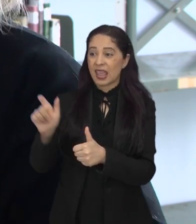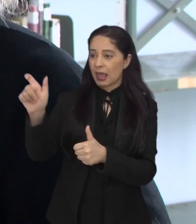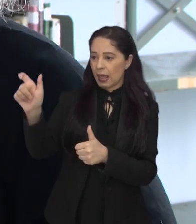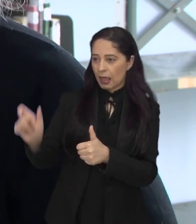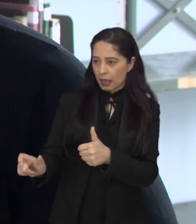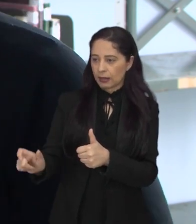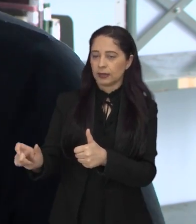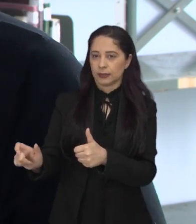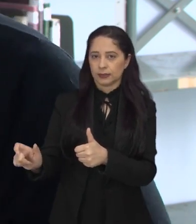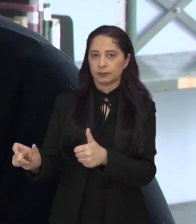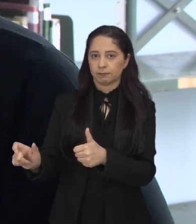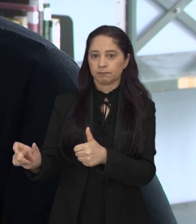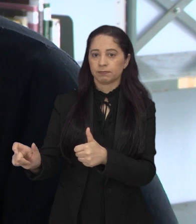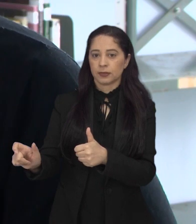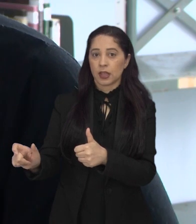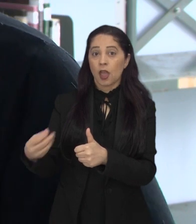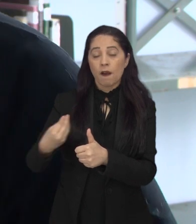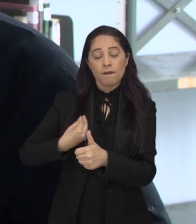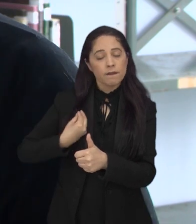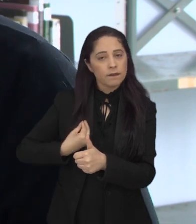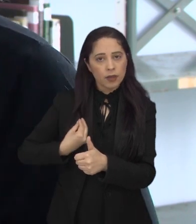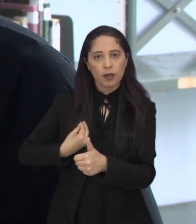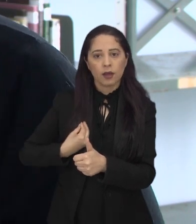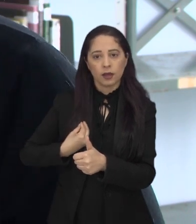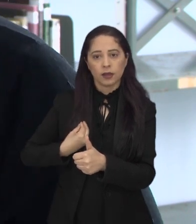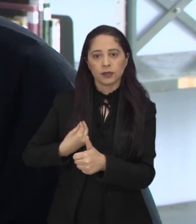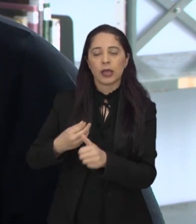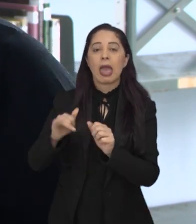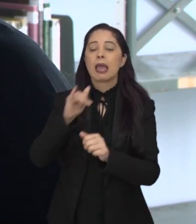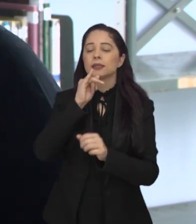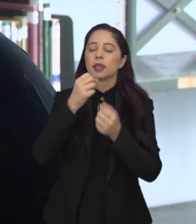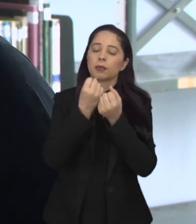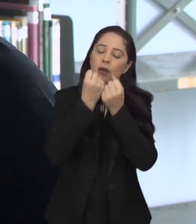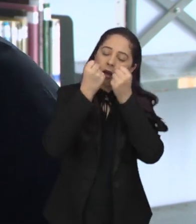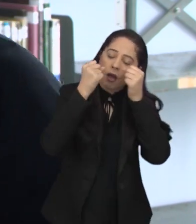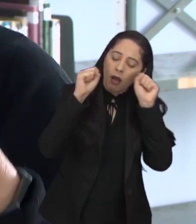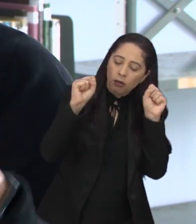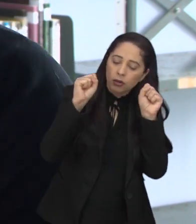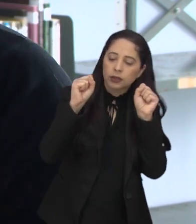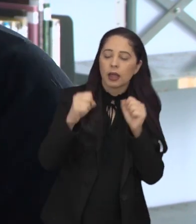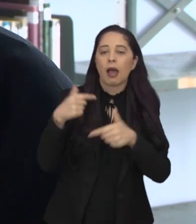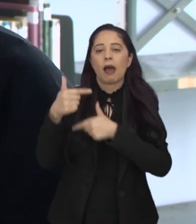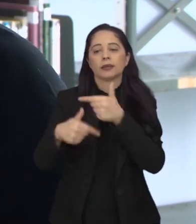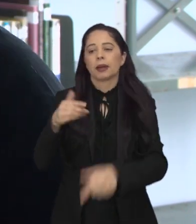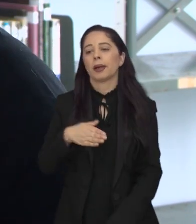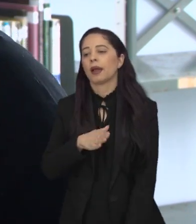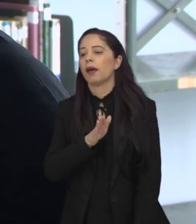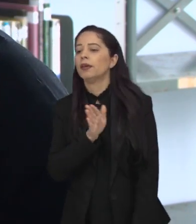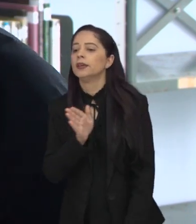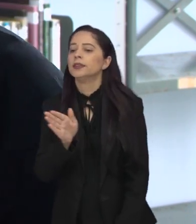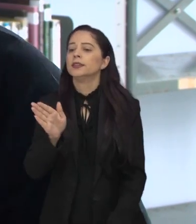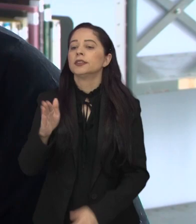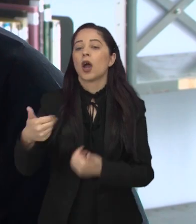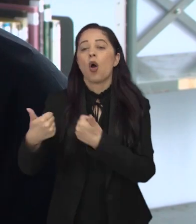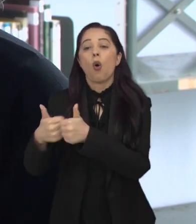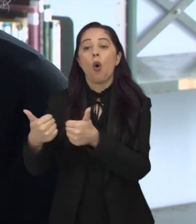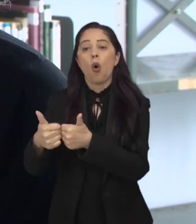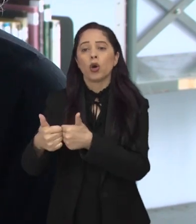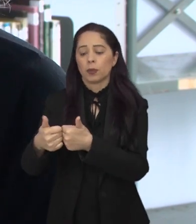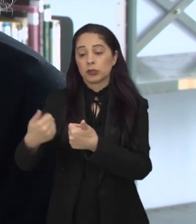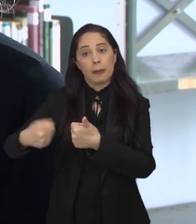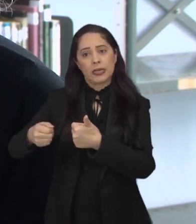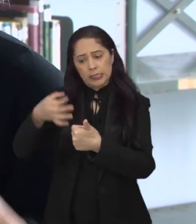a sua existência ela é considerada. E o que significa isso? É ele acordar cedo para ir trabalhar, um transporte